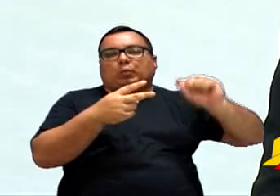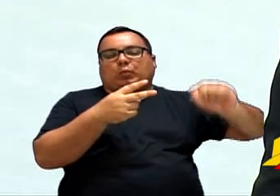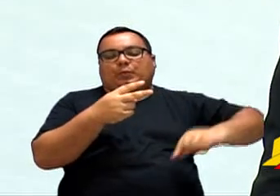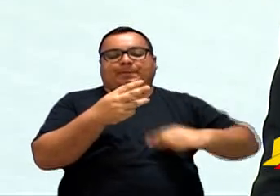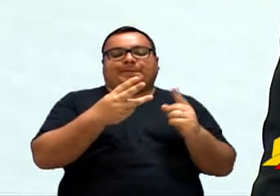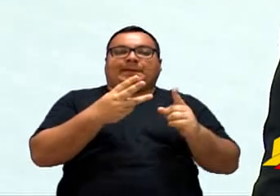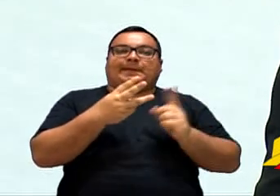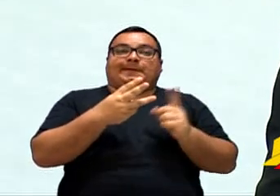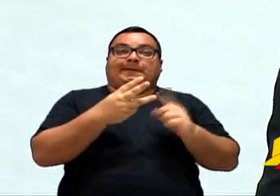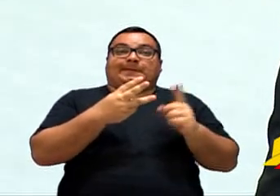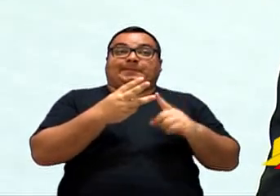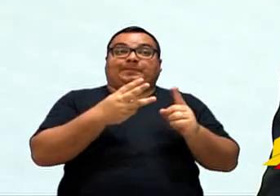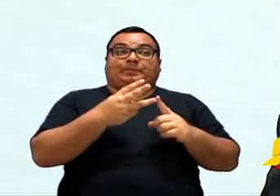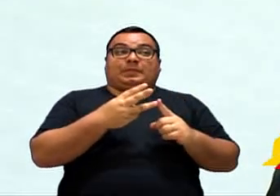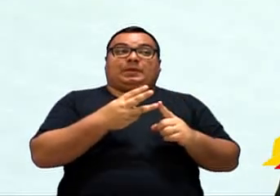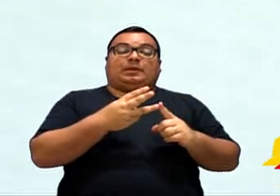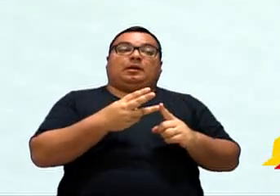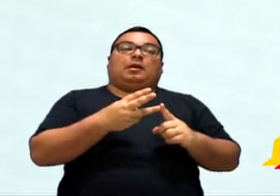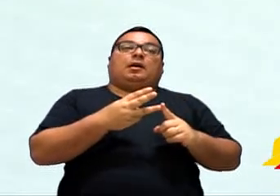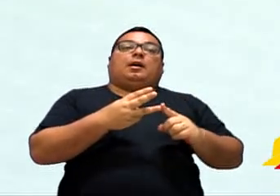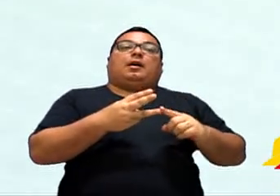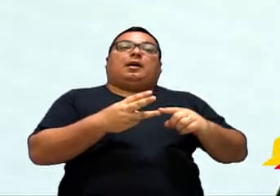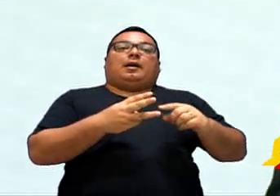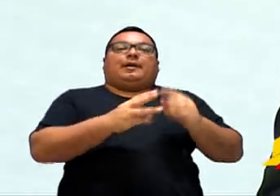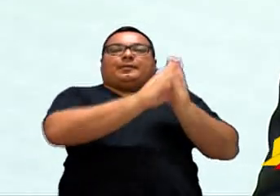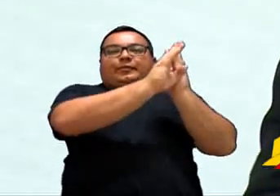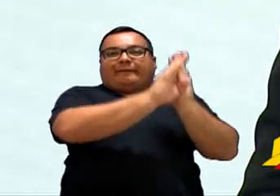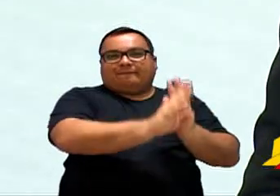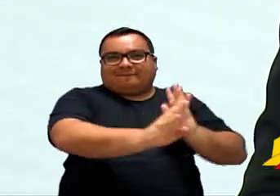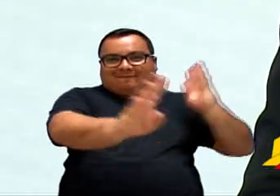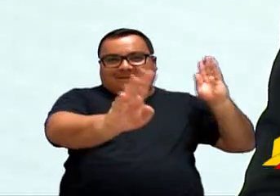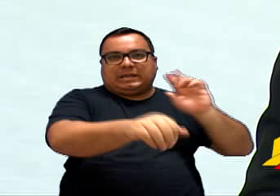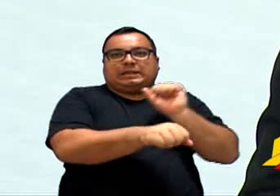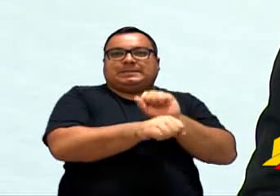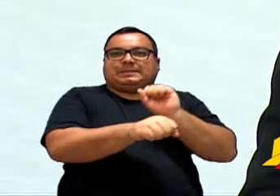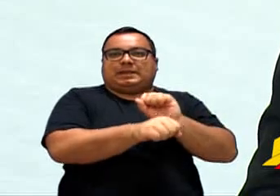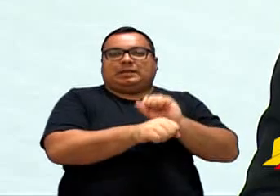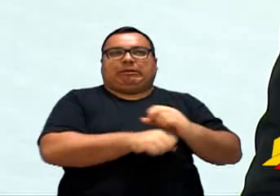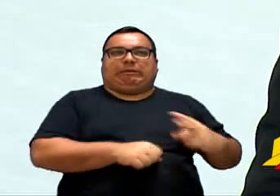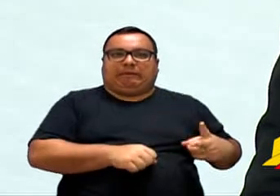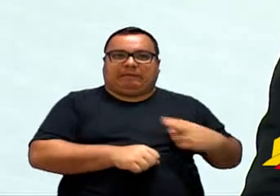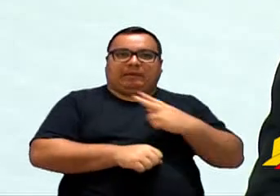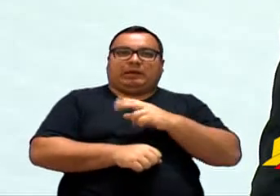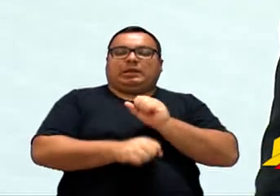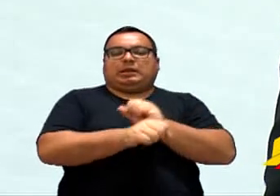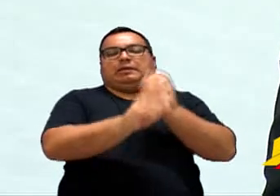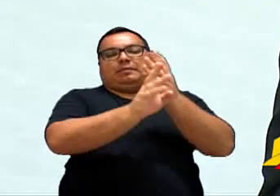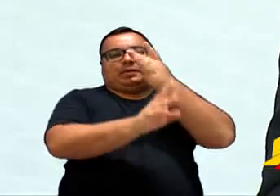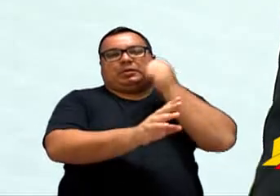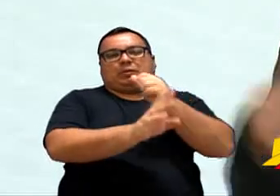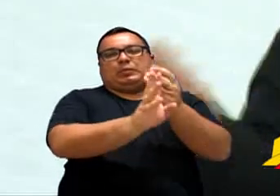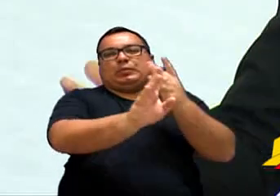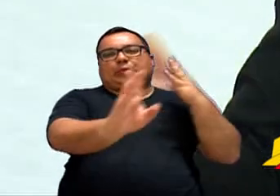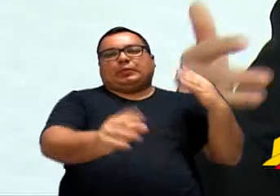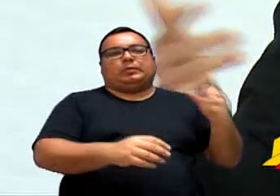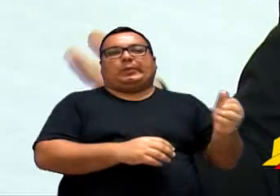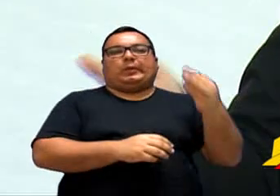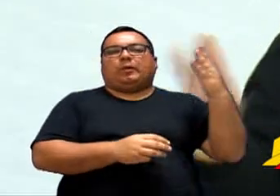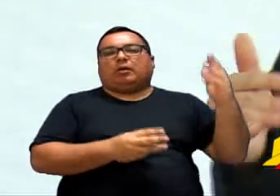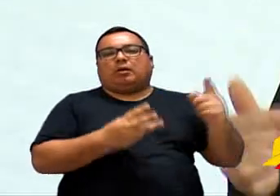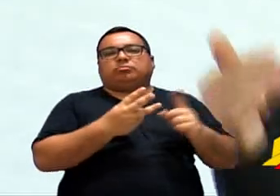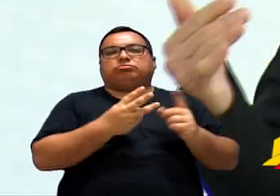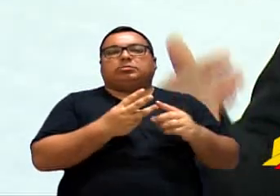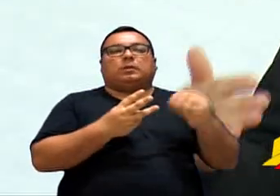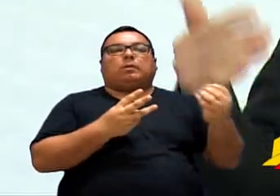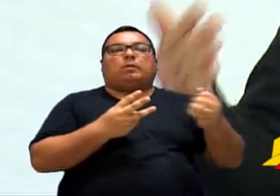informar qual o número de pacientes que ainda aguardam os procedimentos. Nós temos aí uma fila enorme, mas fica assim